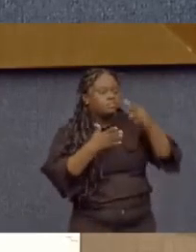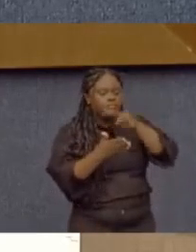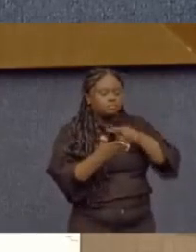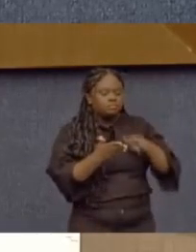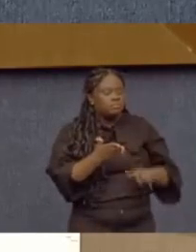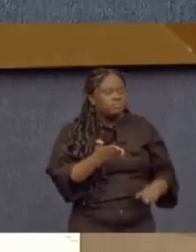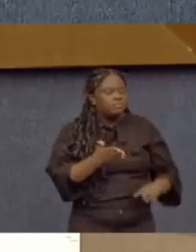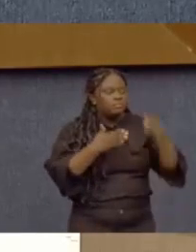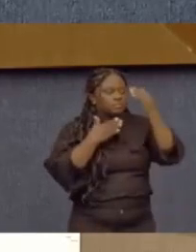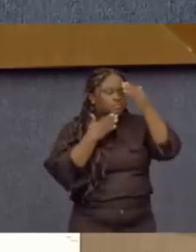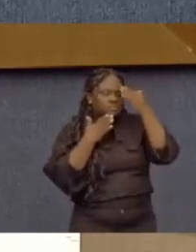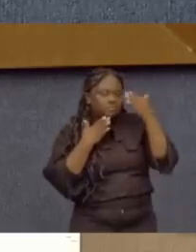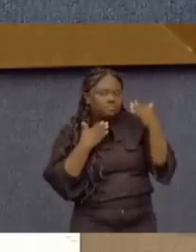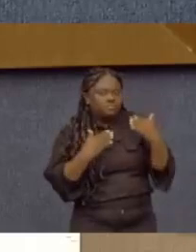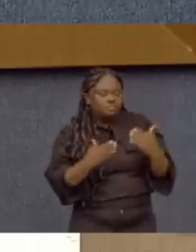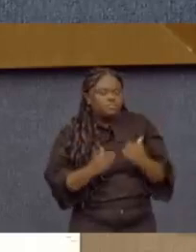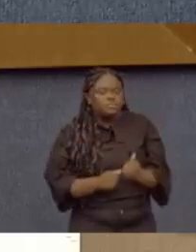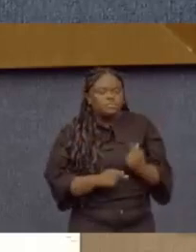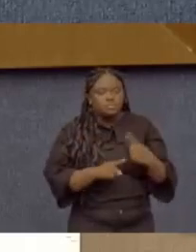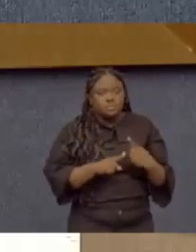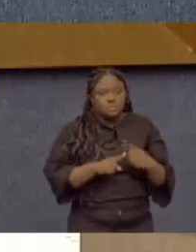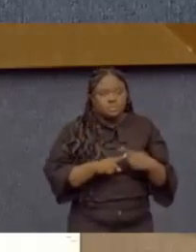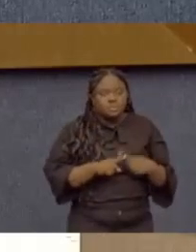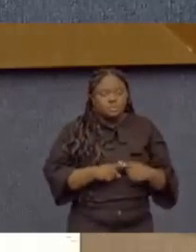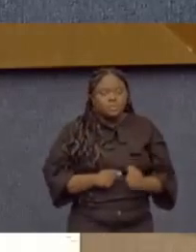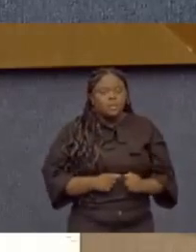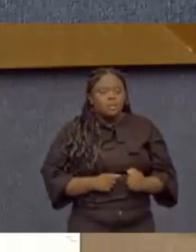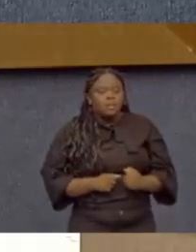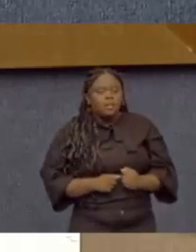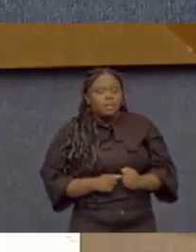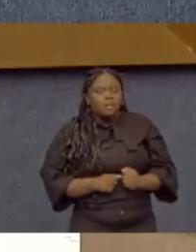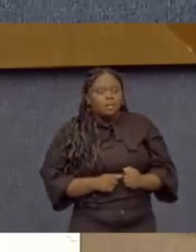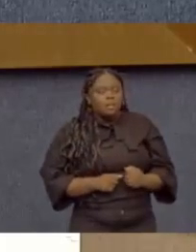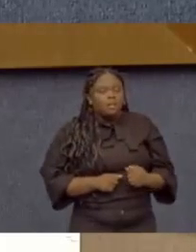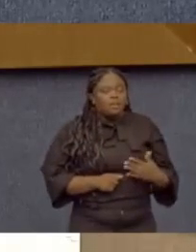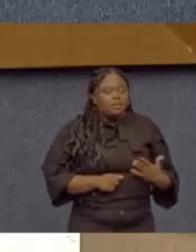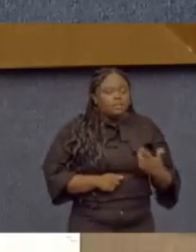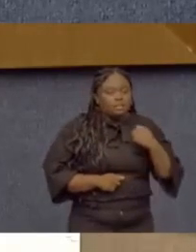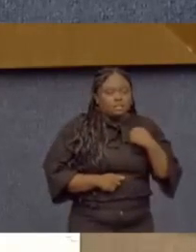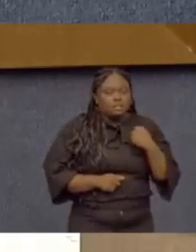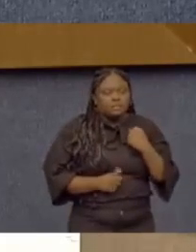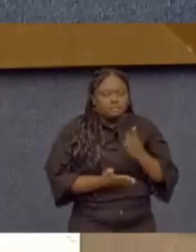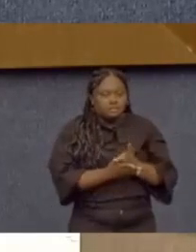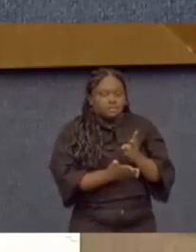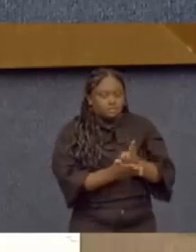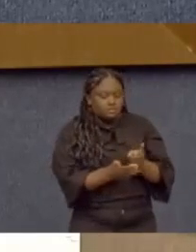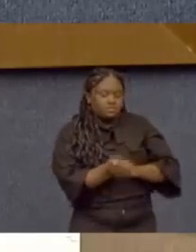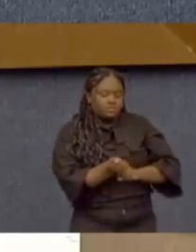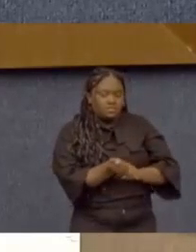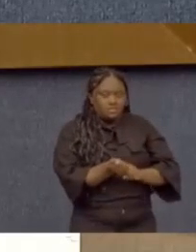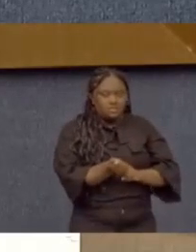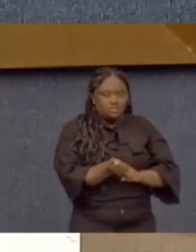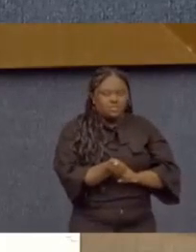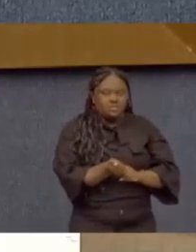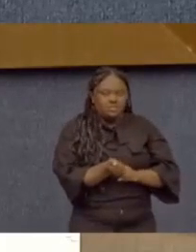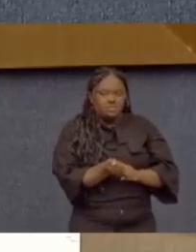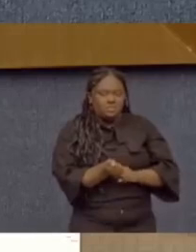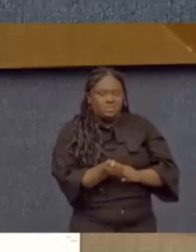agradecimento. Além de ser um instrumento que me impedirá do nervosismo tomar conta, que já está